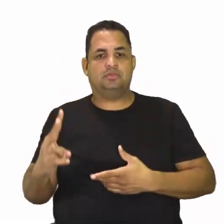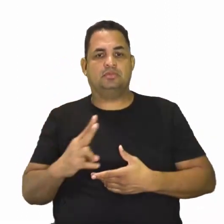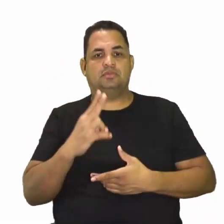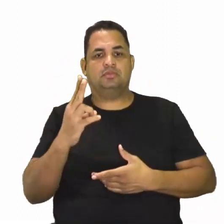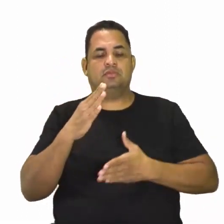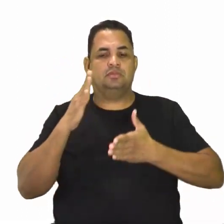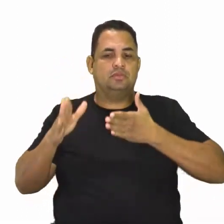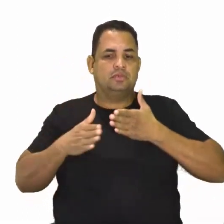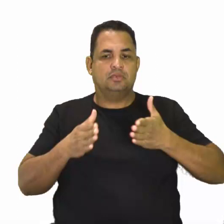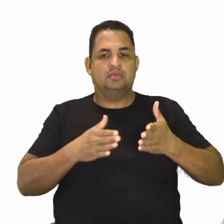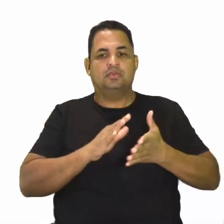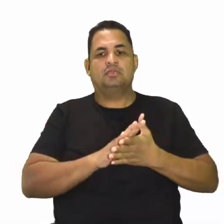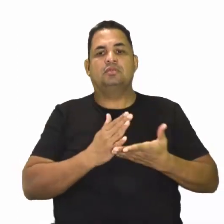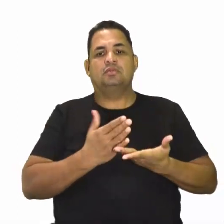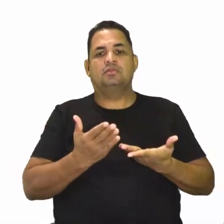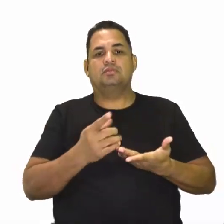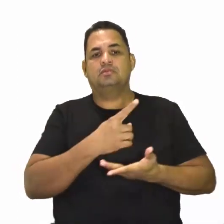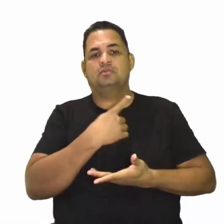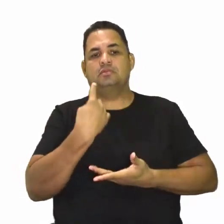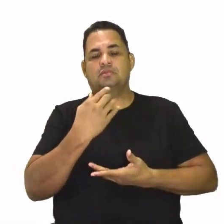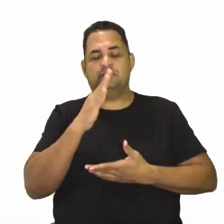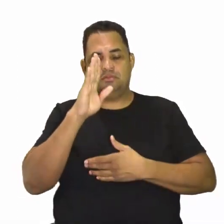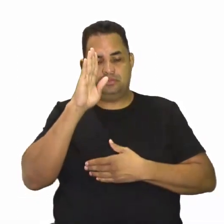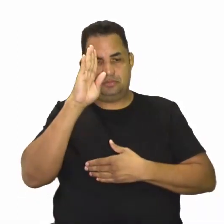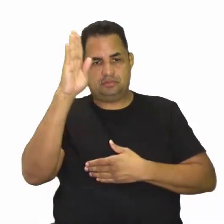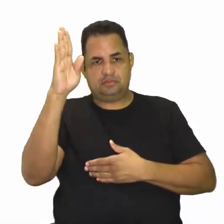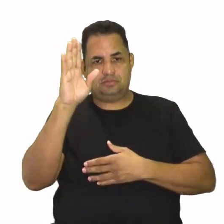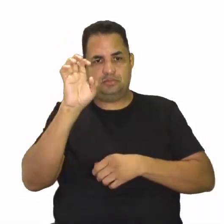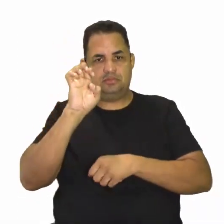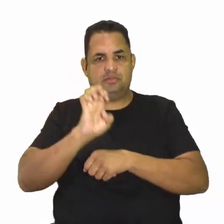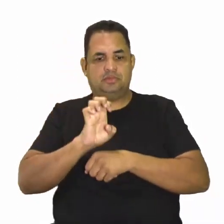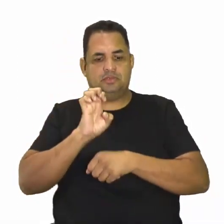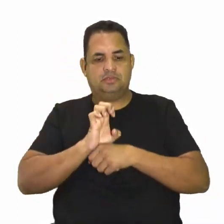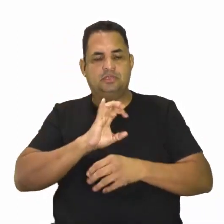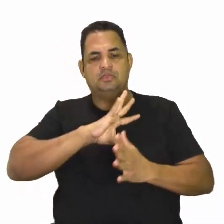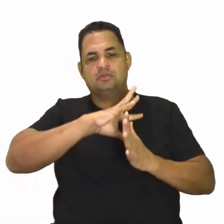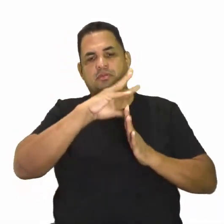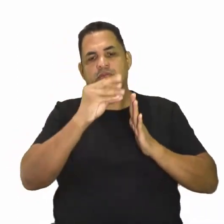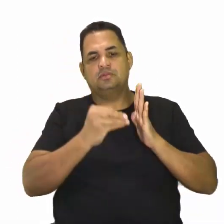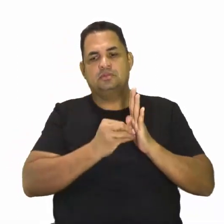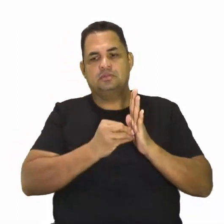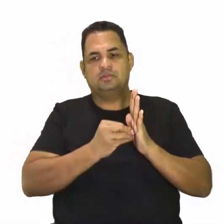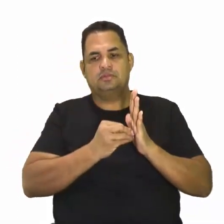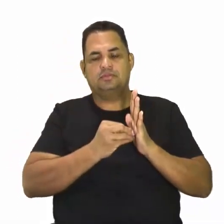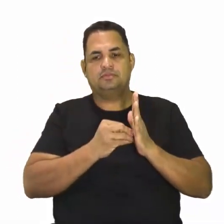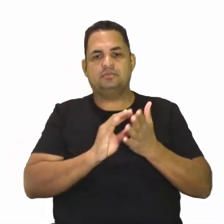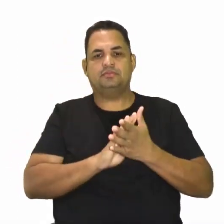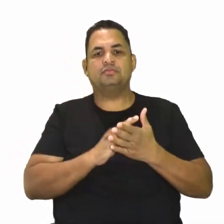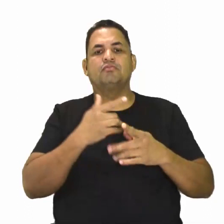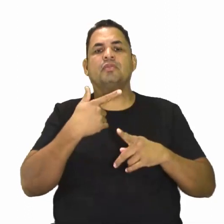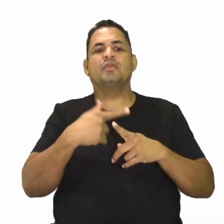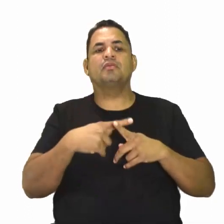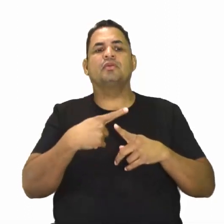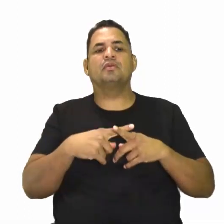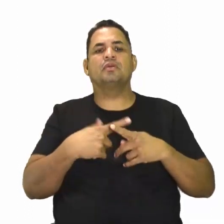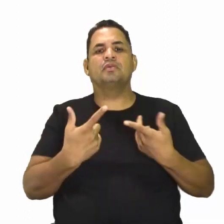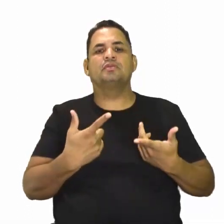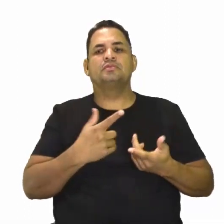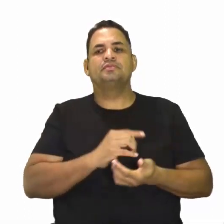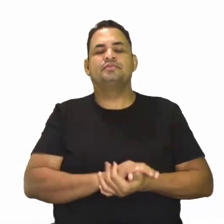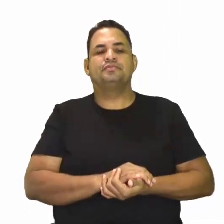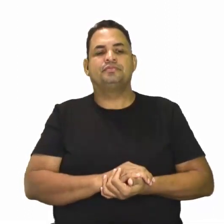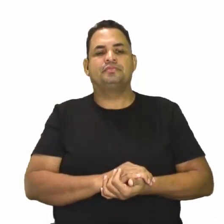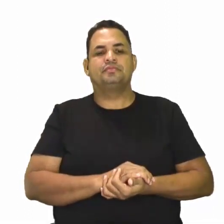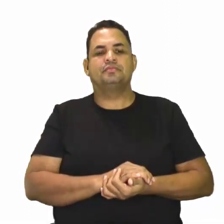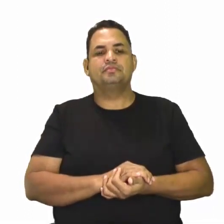de produção nos principais estados amazônicos. E o motivo, professor?